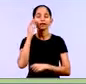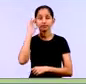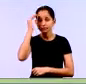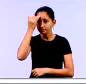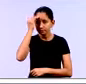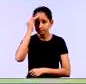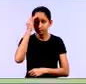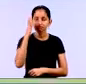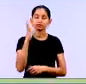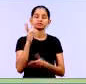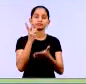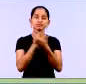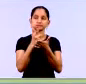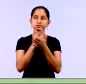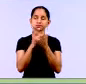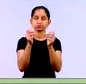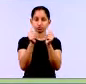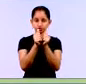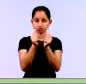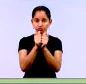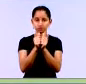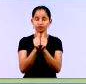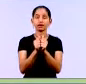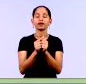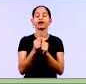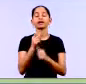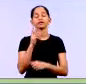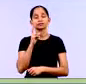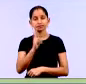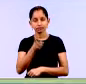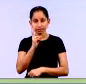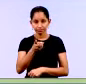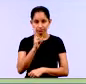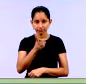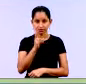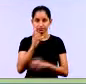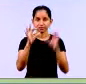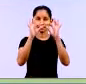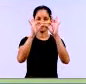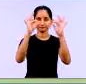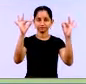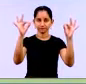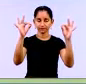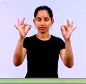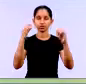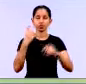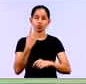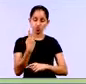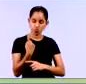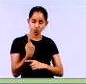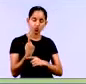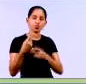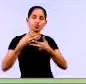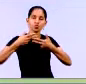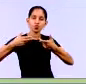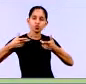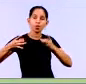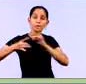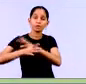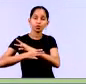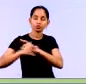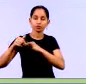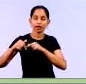vocês acompanharem. Cada produto sigma é composto de